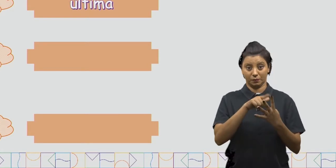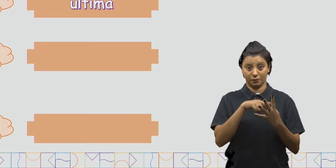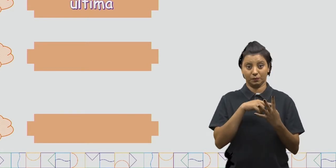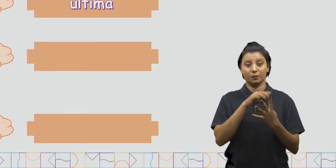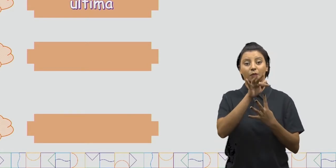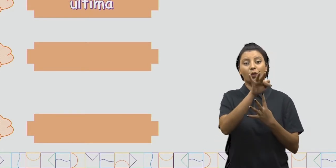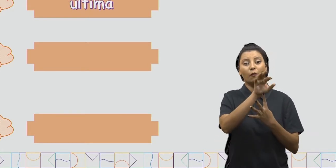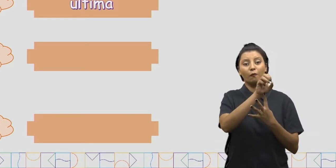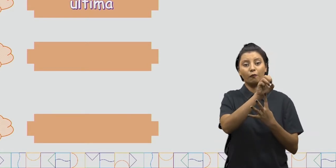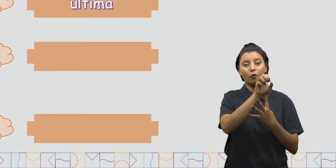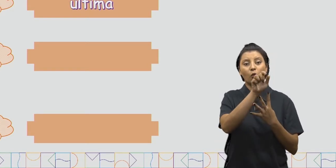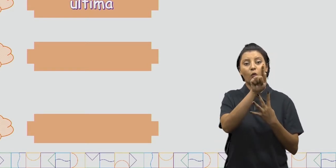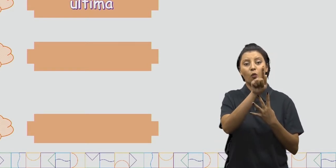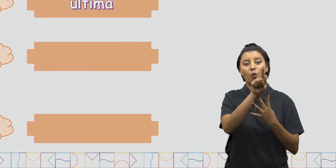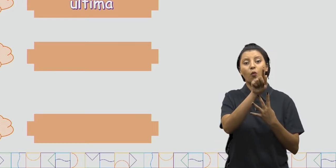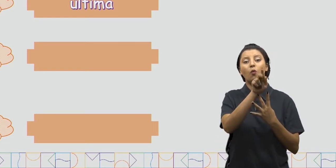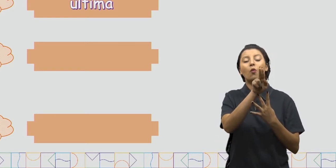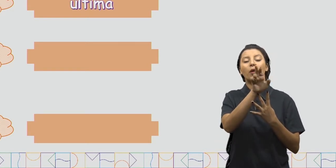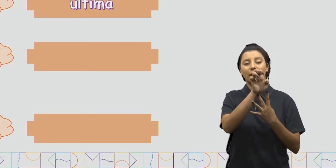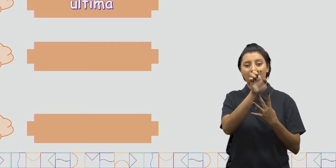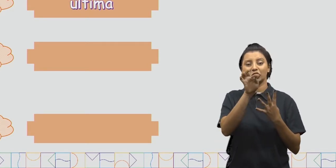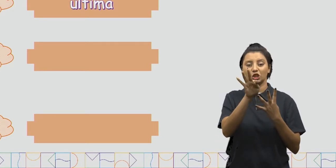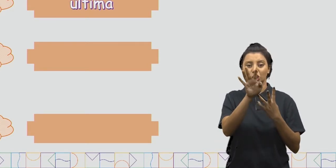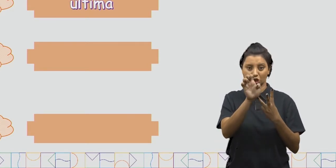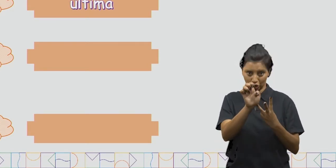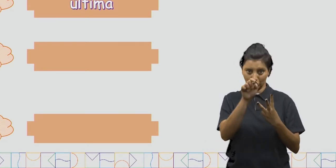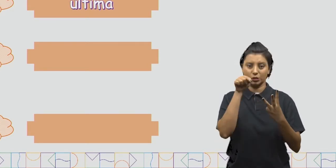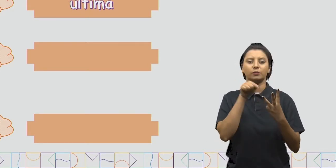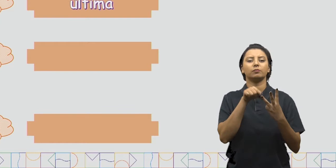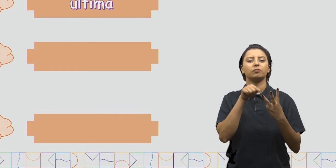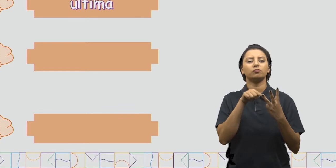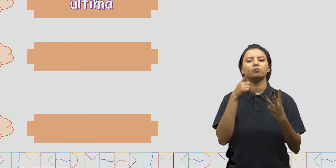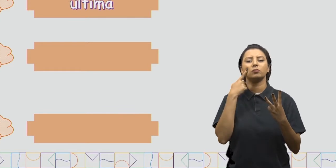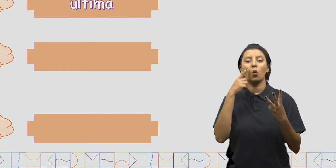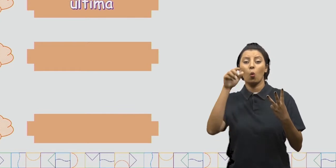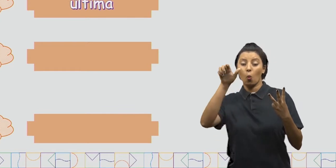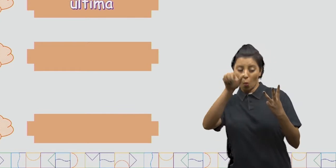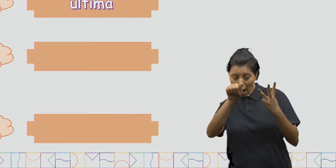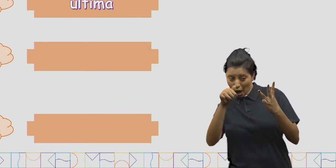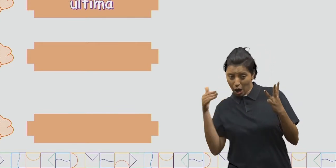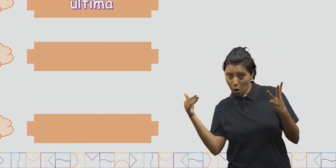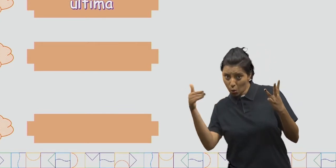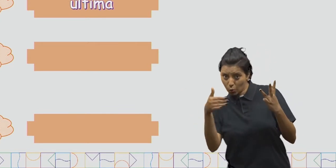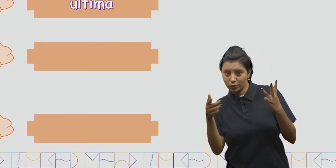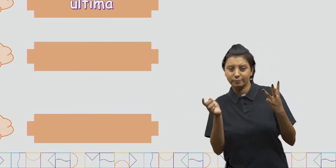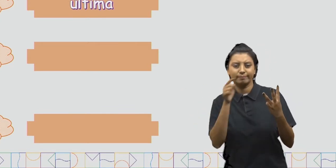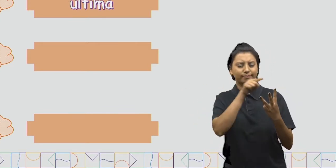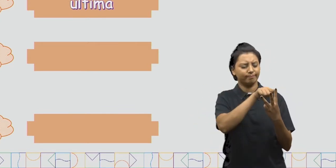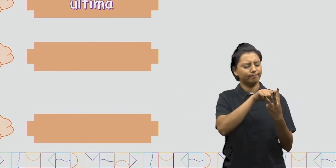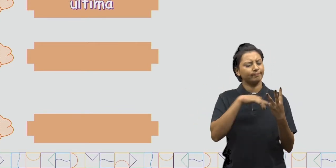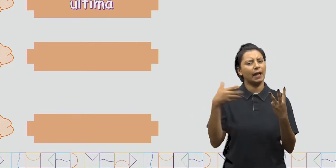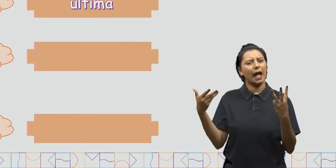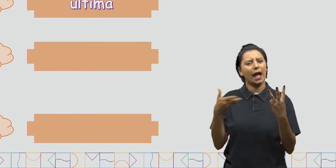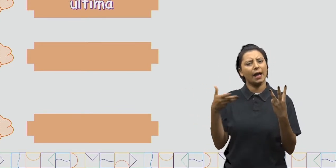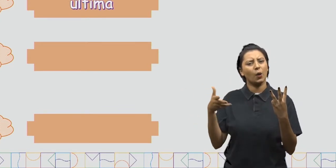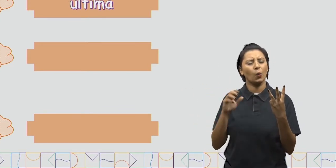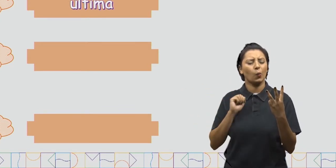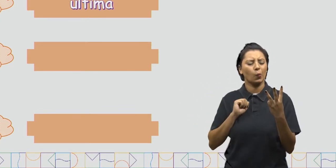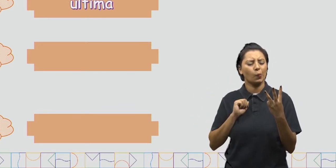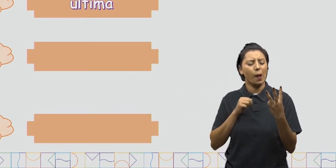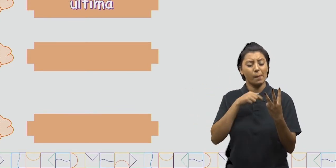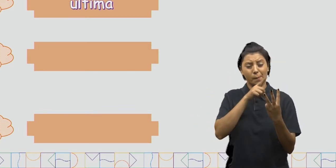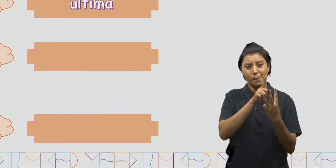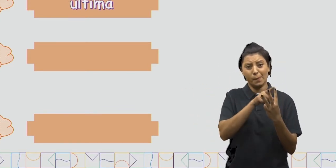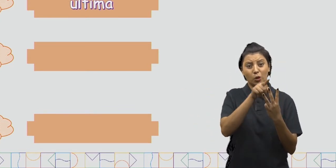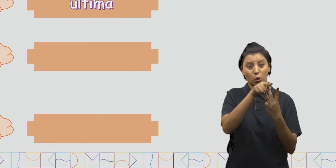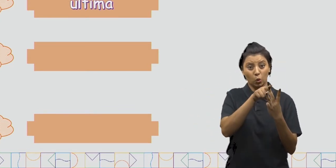o destaque está na sílaba fó. Bom, se lá no sabiá o A foi a última, a do meio